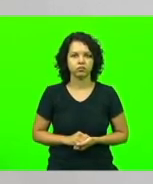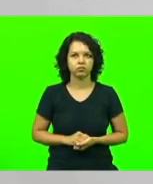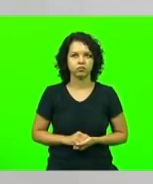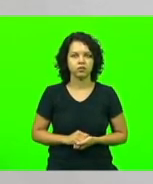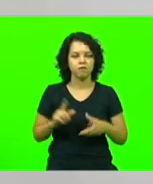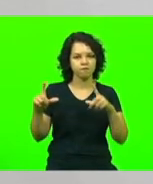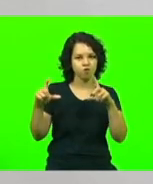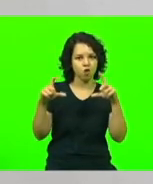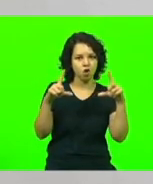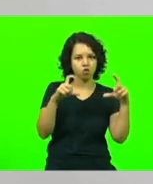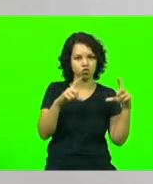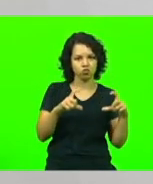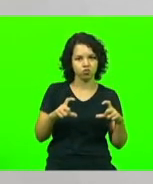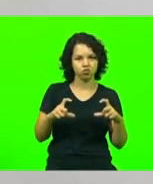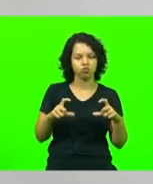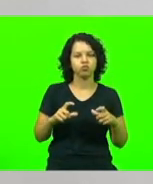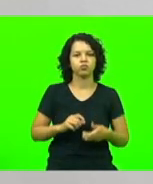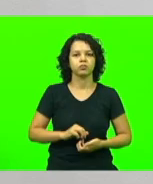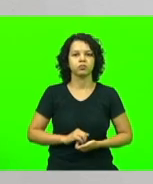São fotos. Fotos, isso.